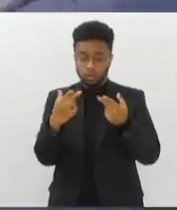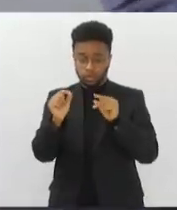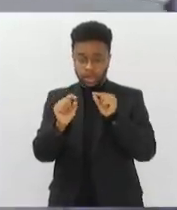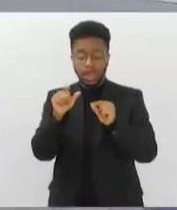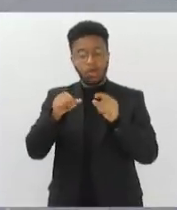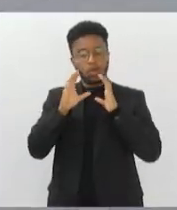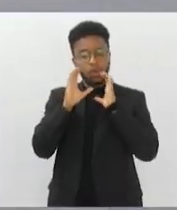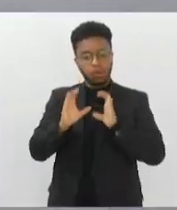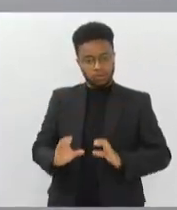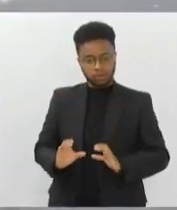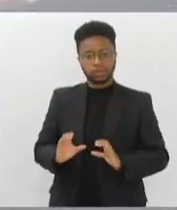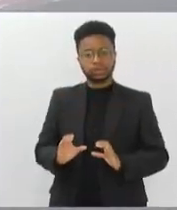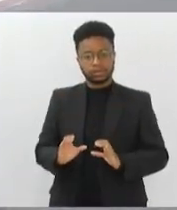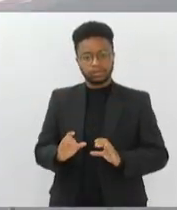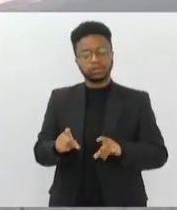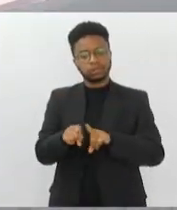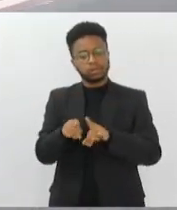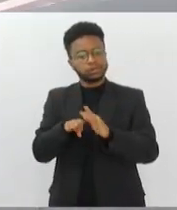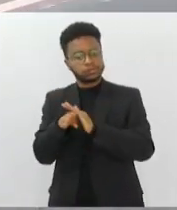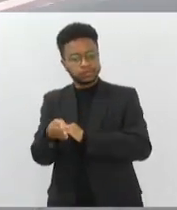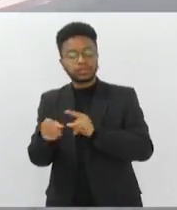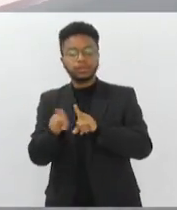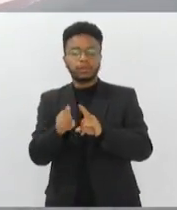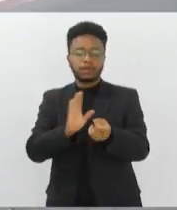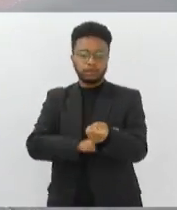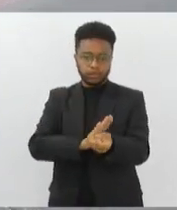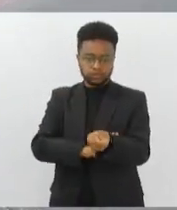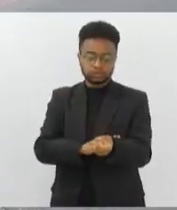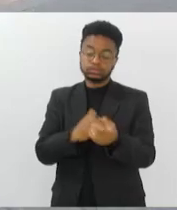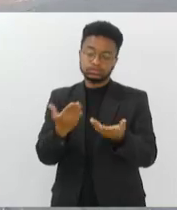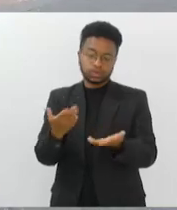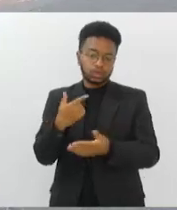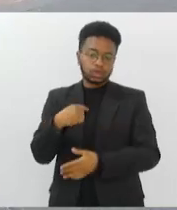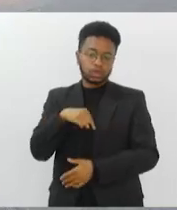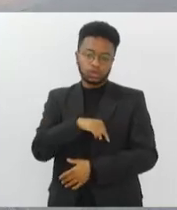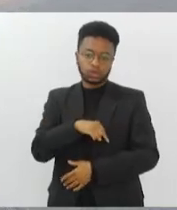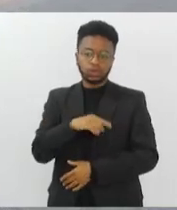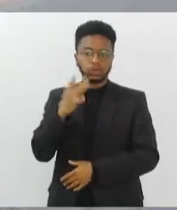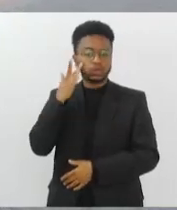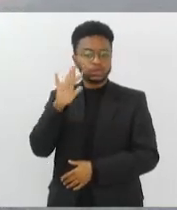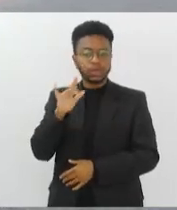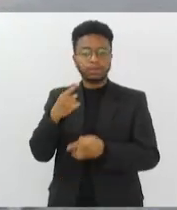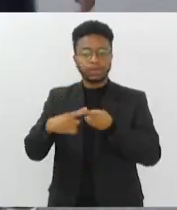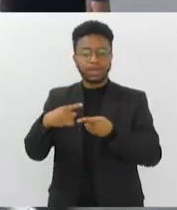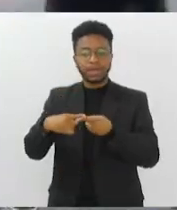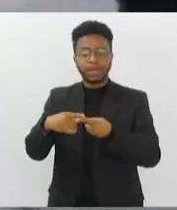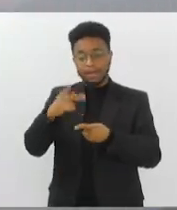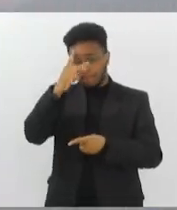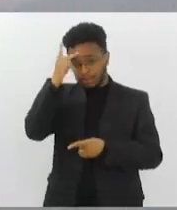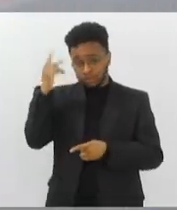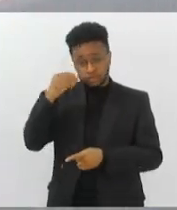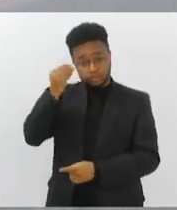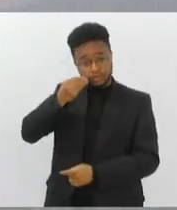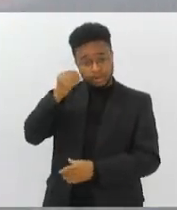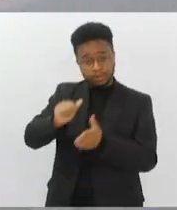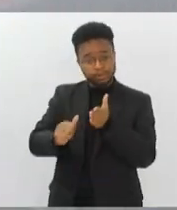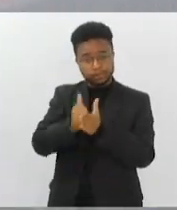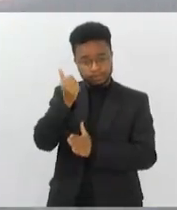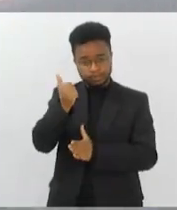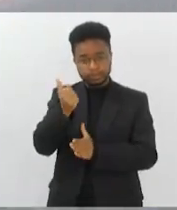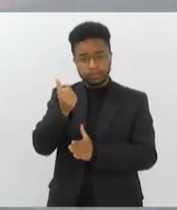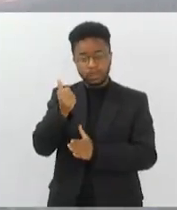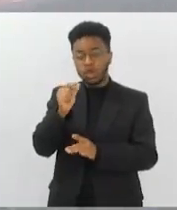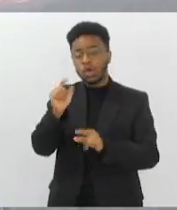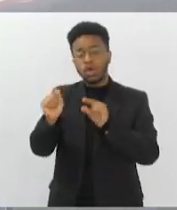comportamental, tem uma coisa do hábito e a coisa do vício, né? A gente não sabe, e as pessoas, quando elas vão experimentar o tabaco pela primeira vez,